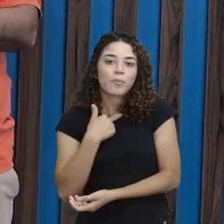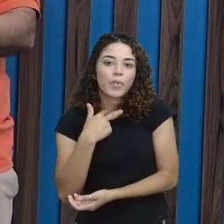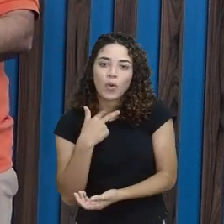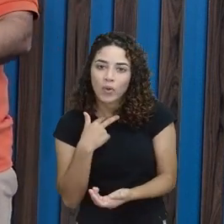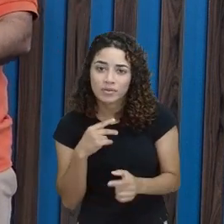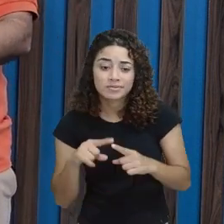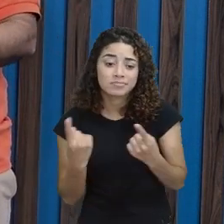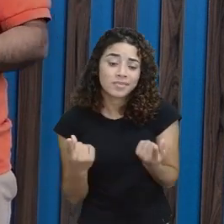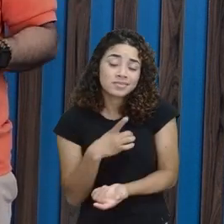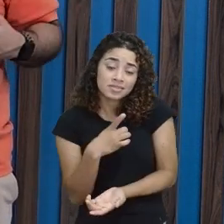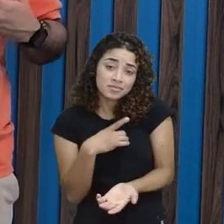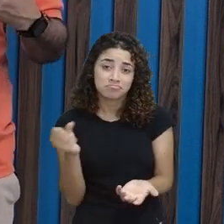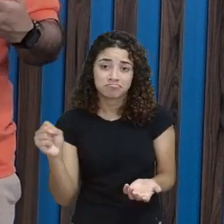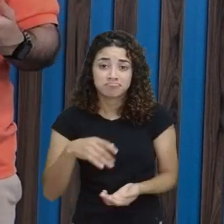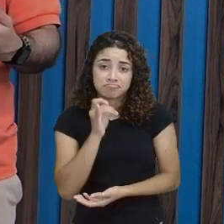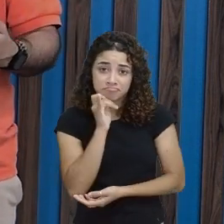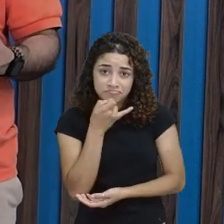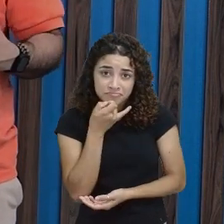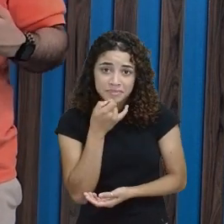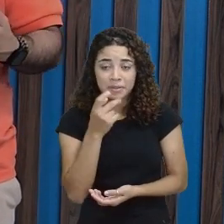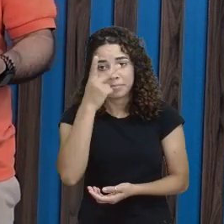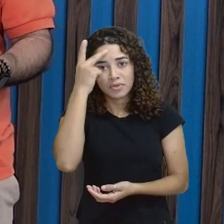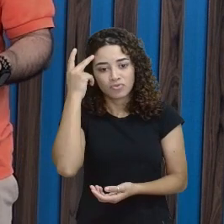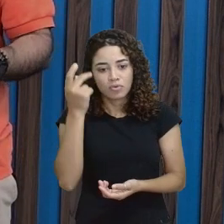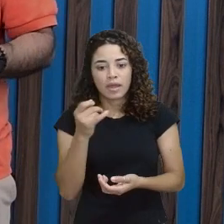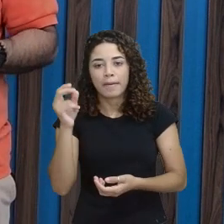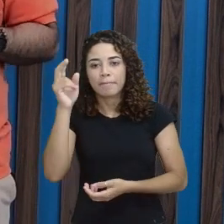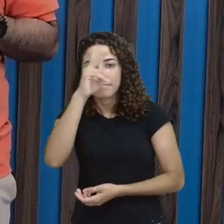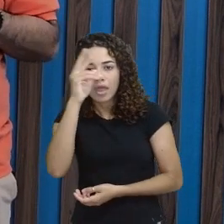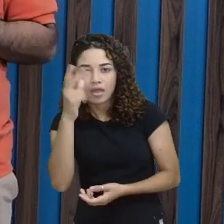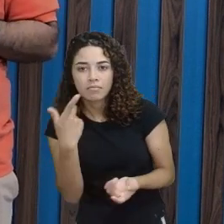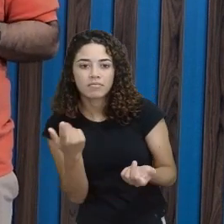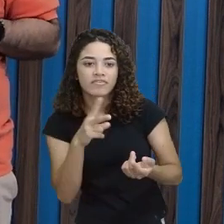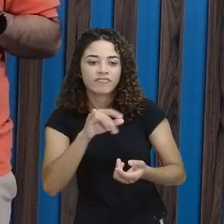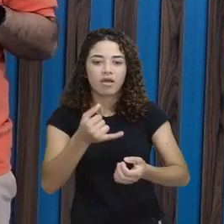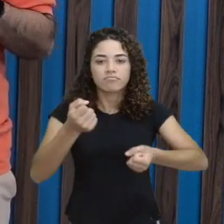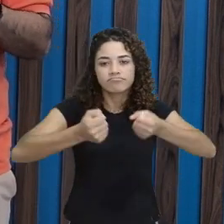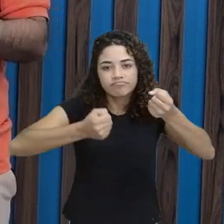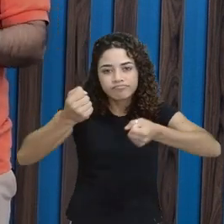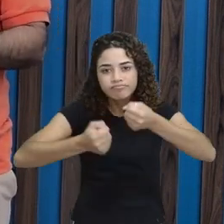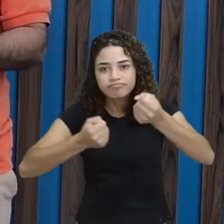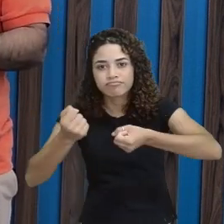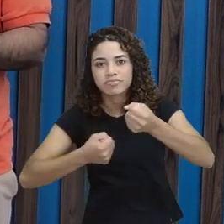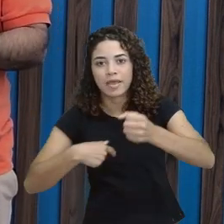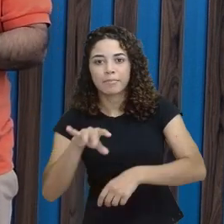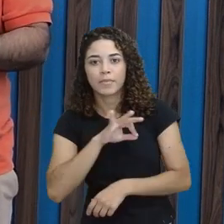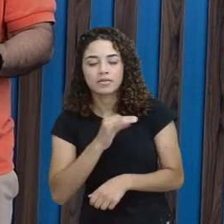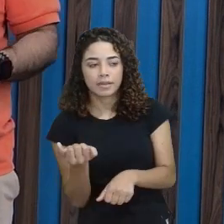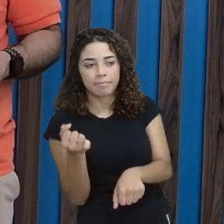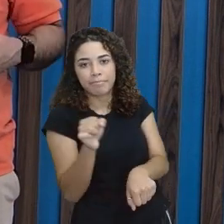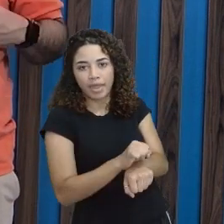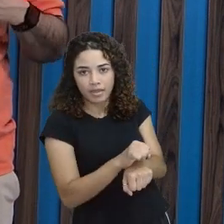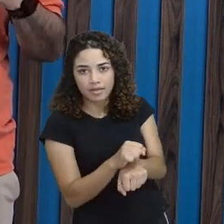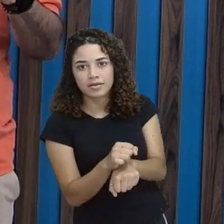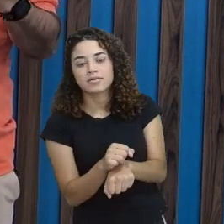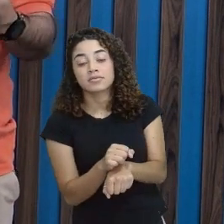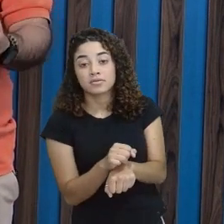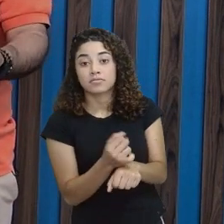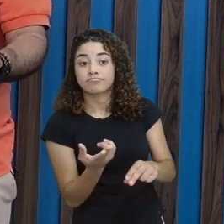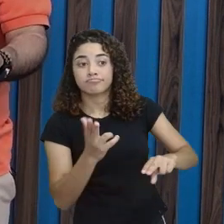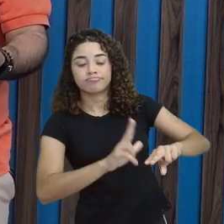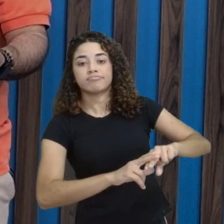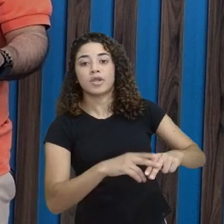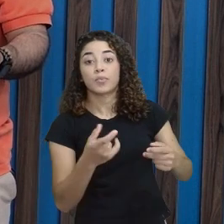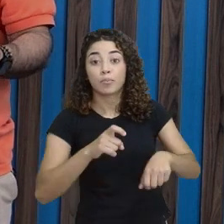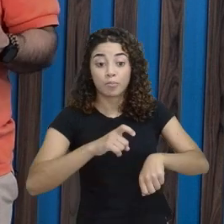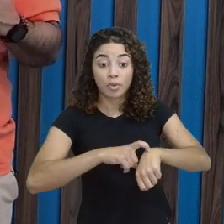mas infelizmente existe. Pessoas dirigindo bêbadas, aí são paradas em blitz, né, de trânsito, e quando elas estão para